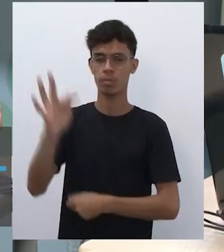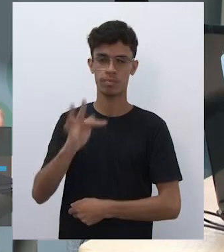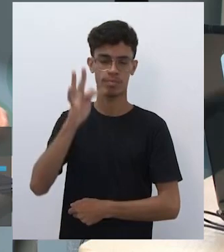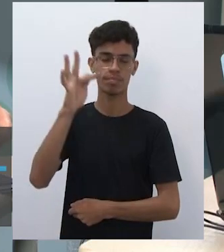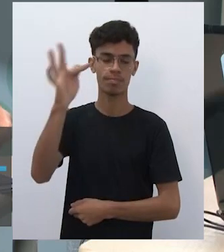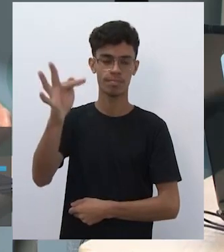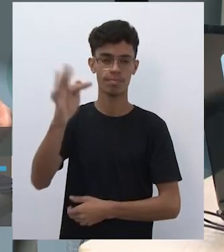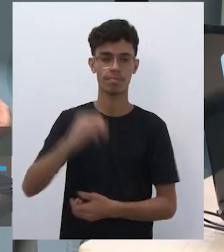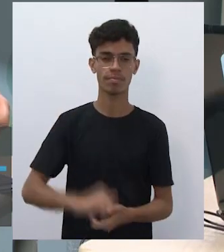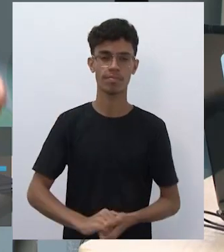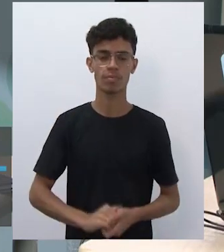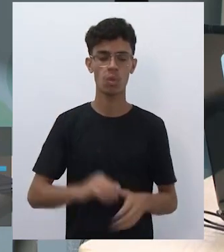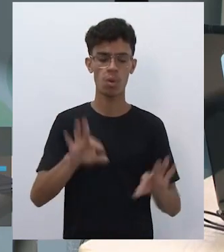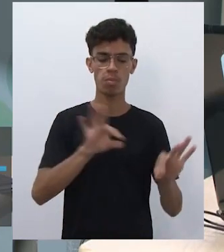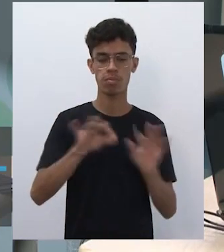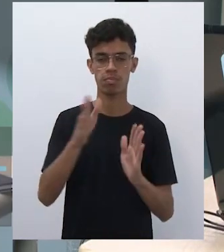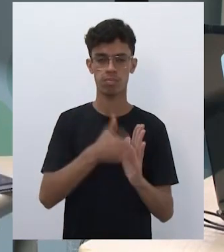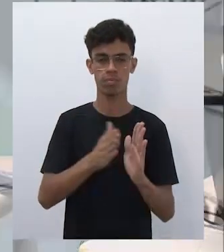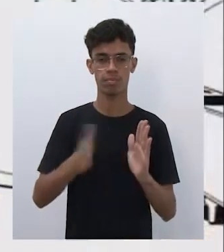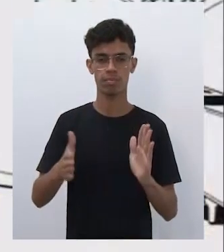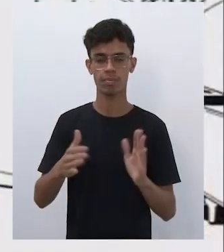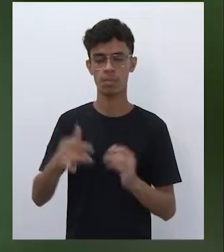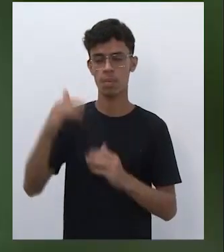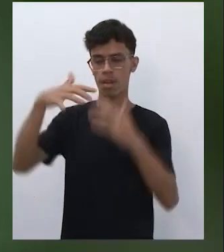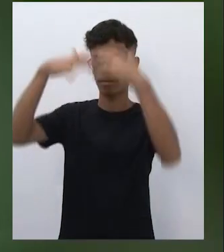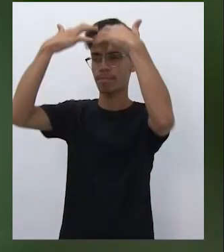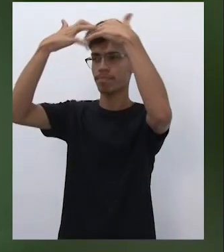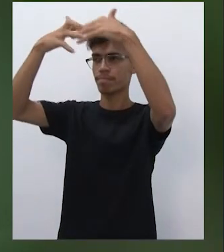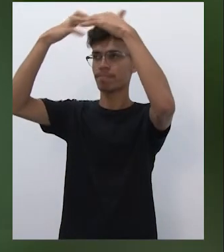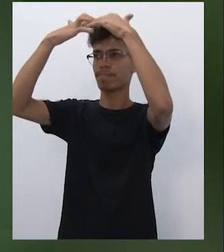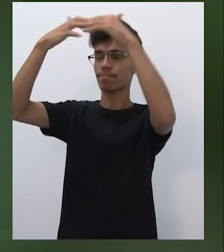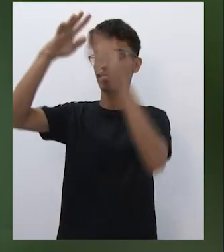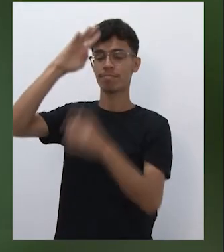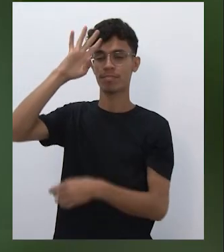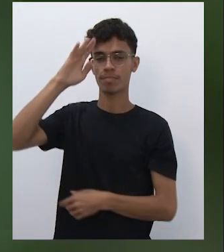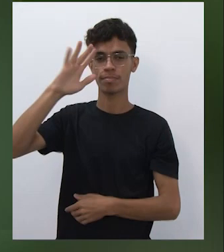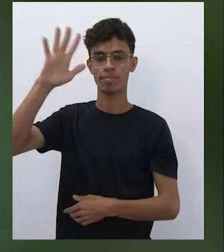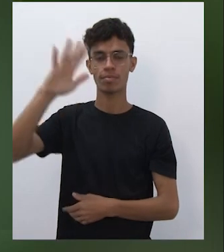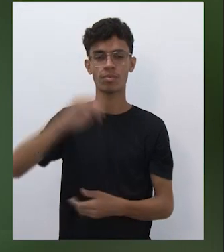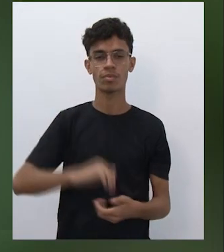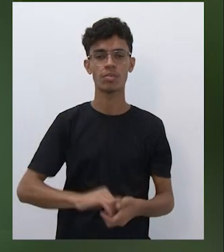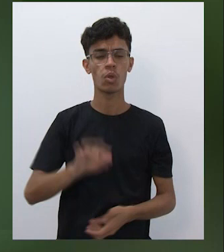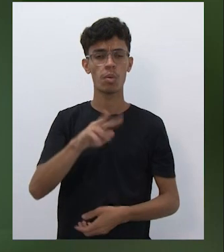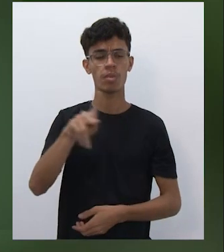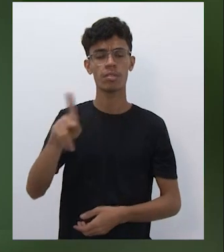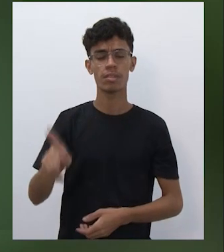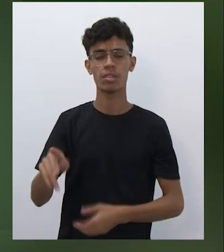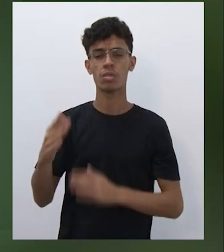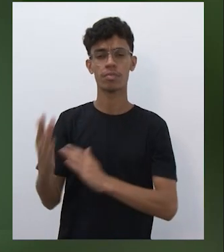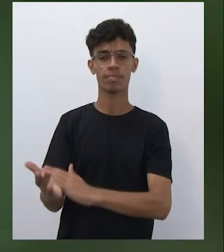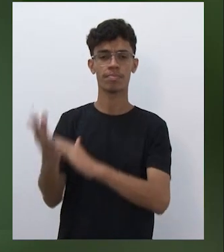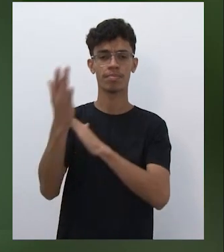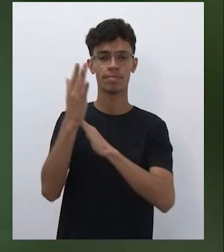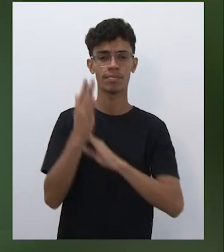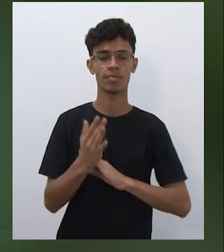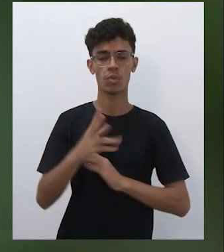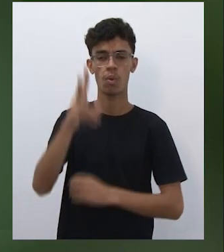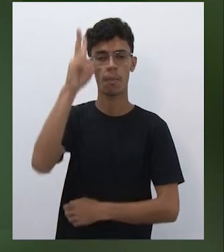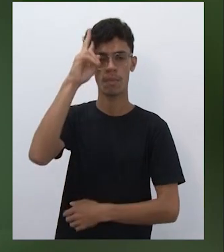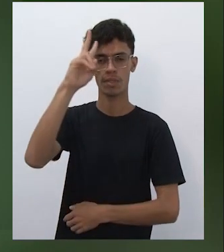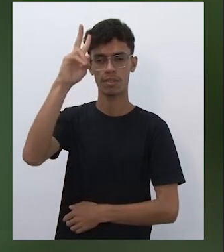no projeto? Bora lá, para refletir um pouquinho, pessoal. Professor Anderson, me ajude nessa